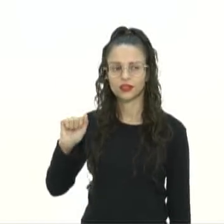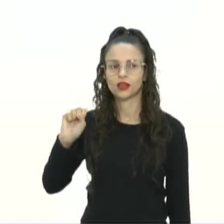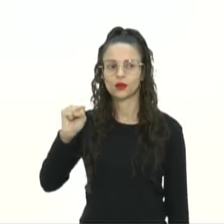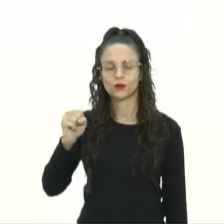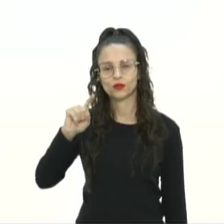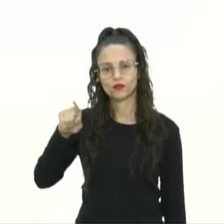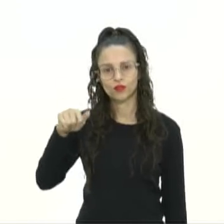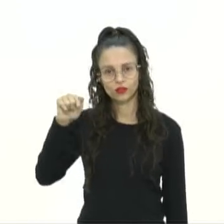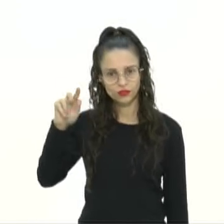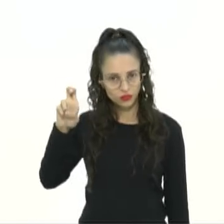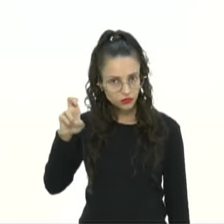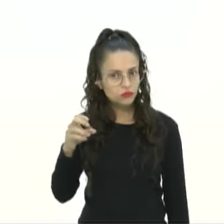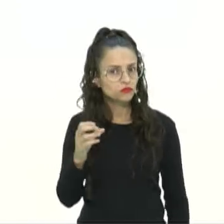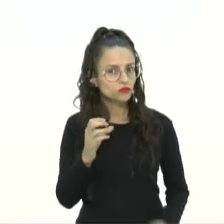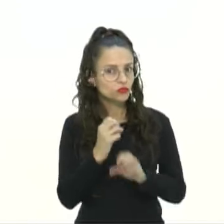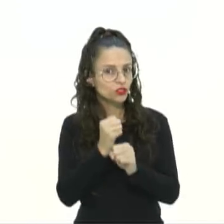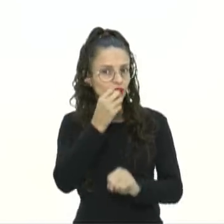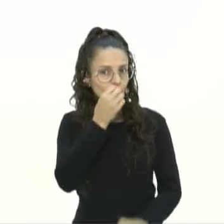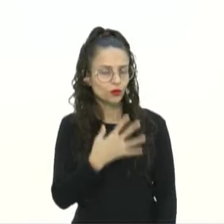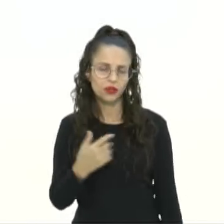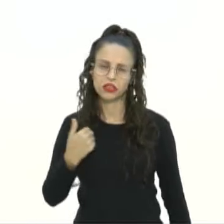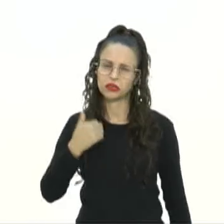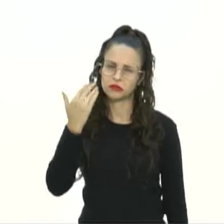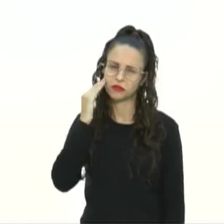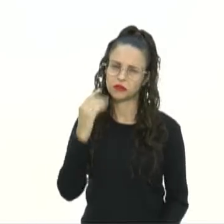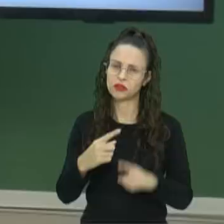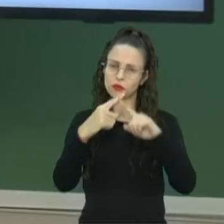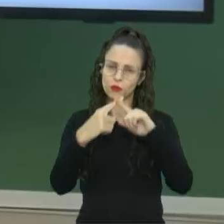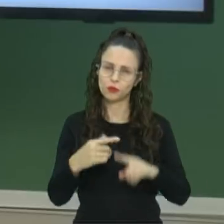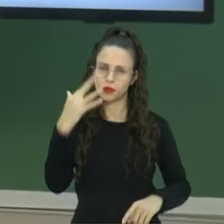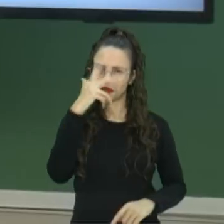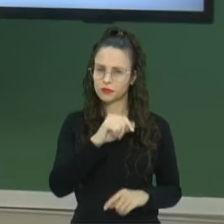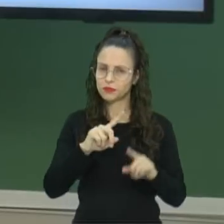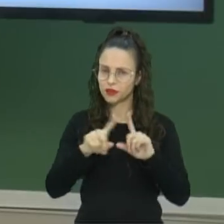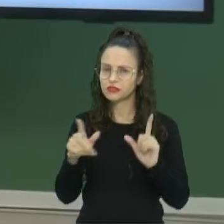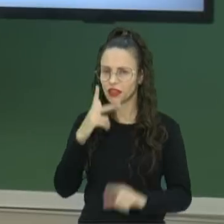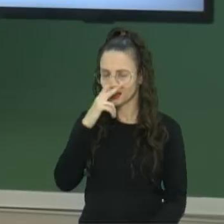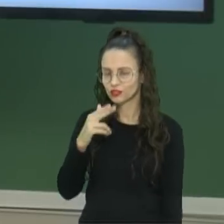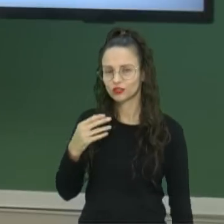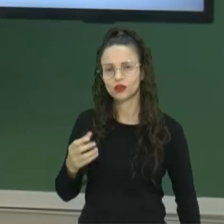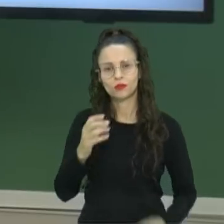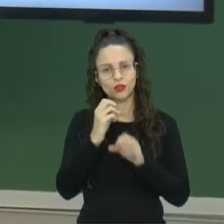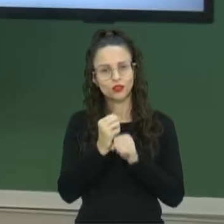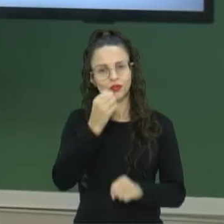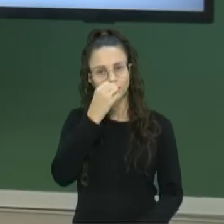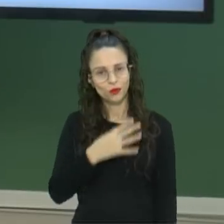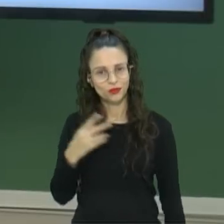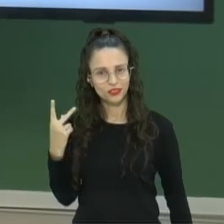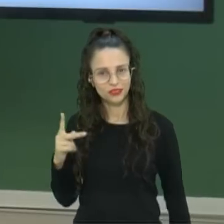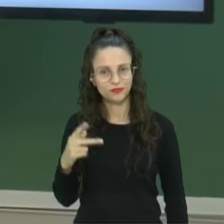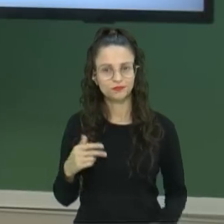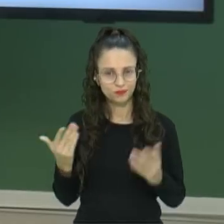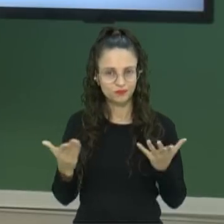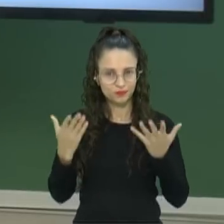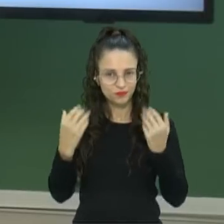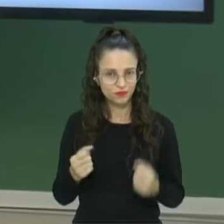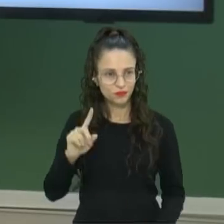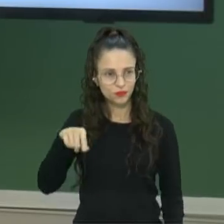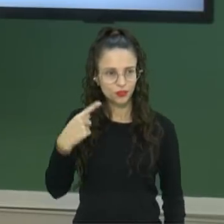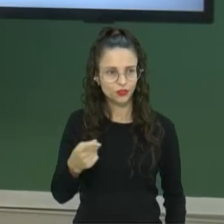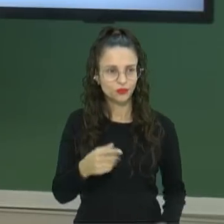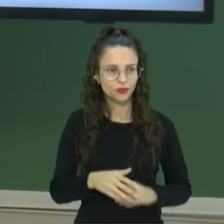8,75. Uma nota muito boa, né? Eu não entendo muito de concursos de beleza, mas eu acho que é uma nota muito boa que ela teve. Vamos para o